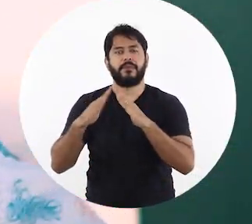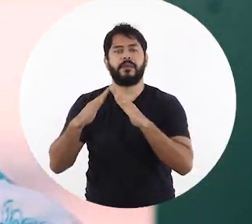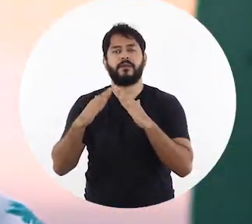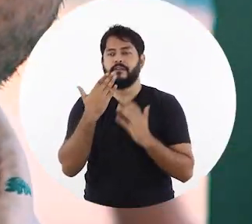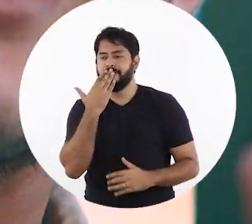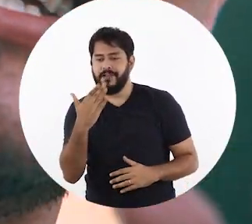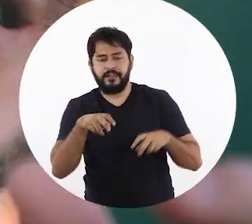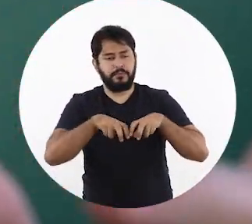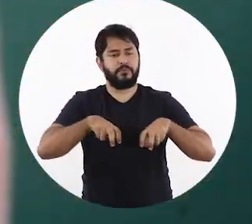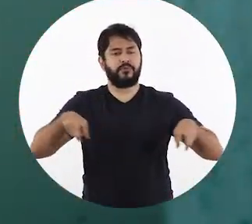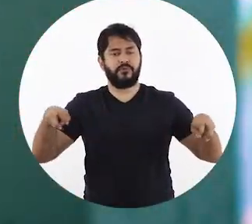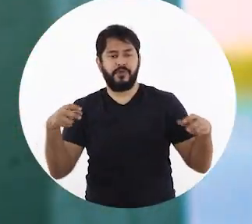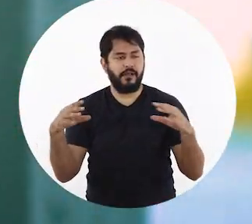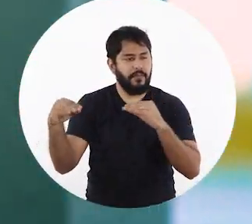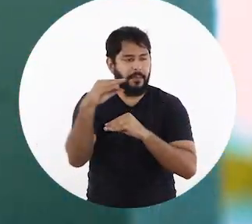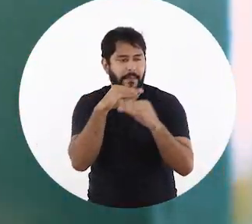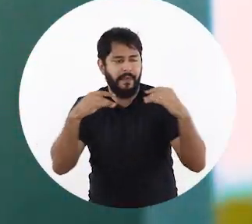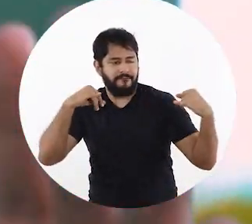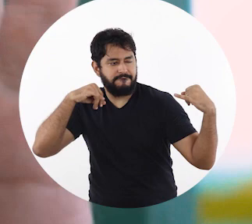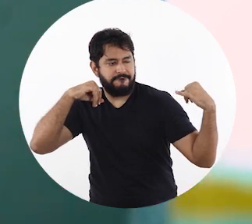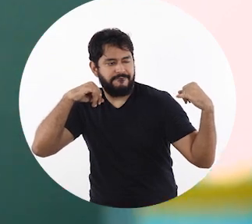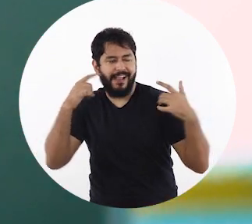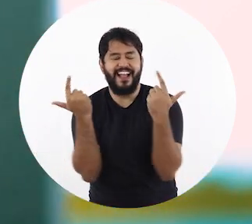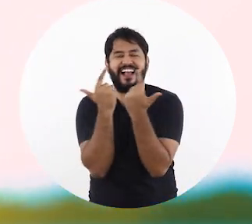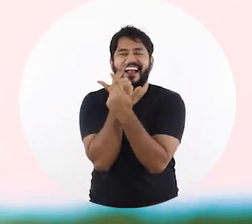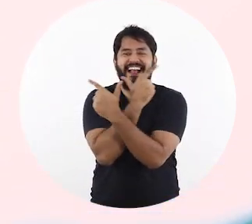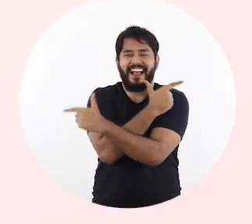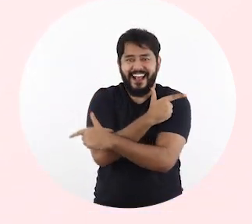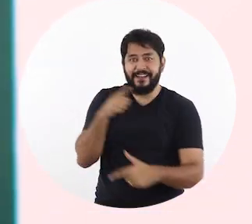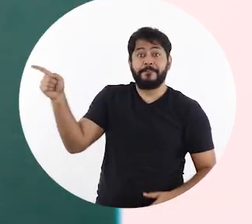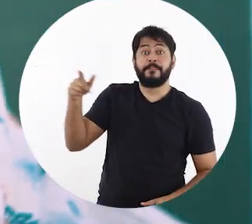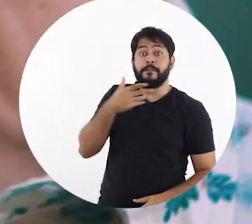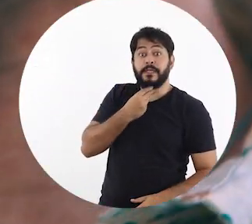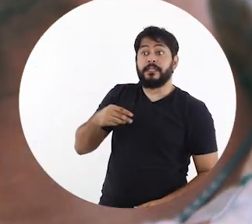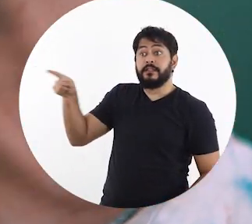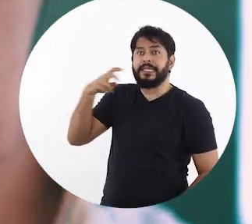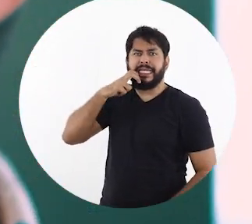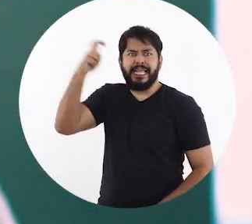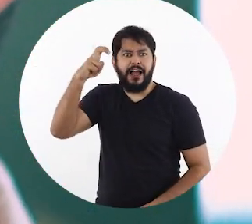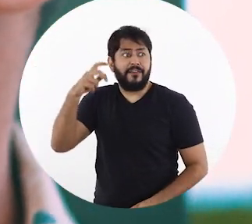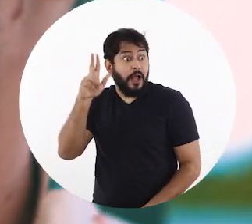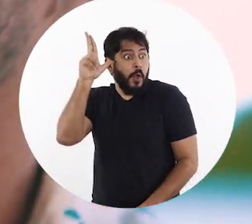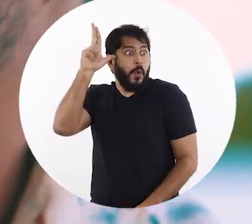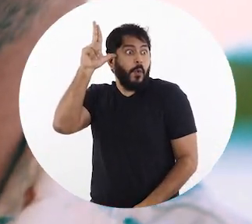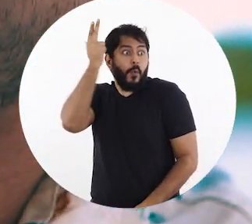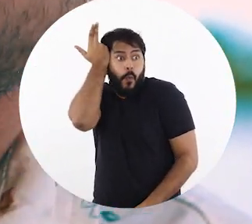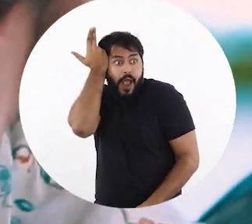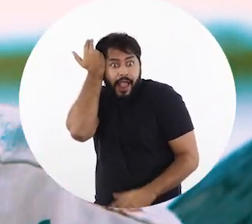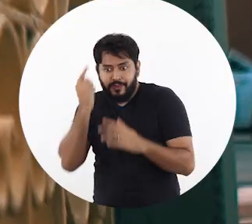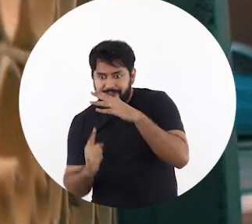risadas. E as crianças de lá, os meninos gritavam: Coelho, sai! Não sai!